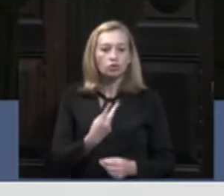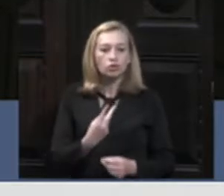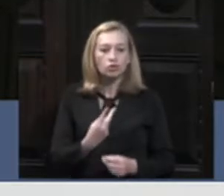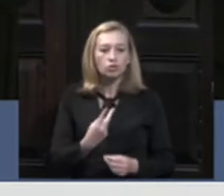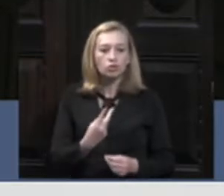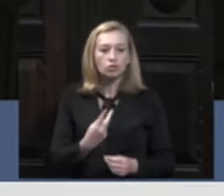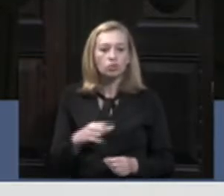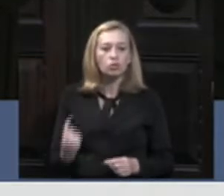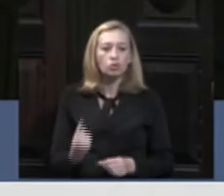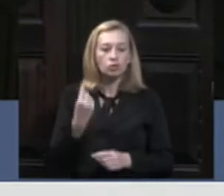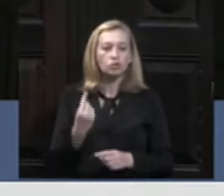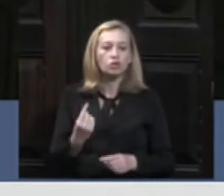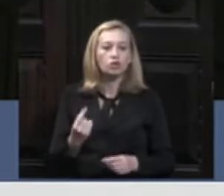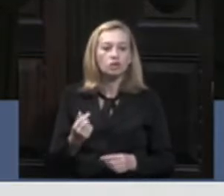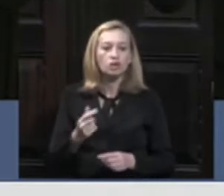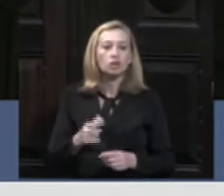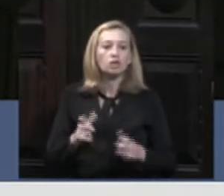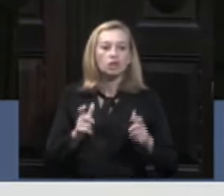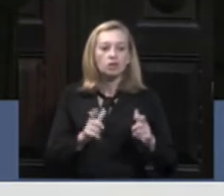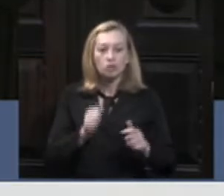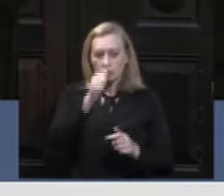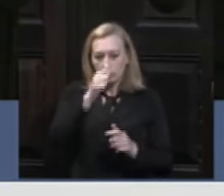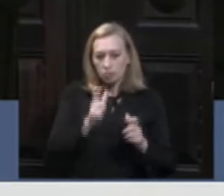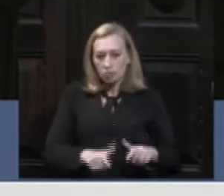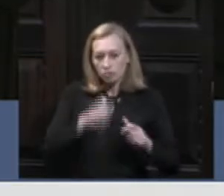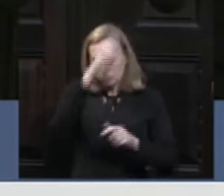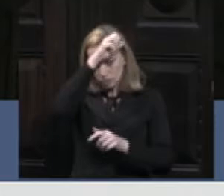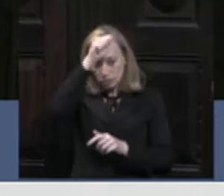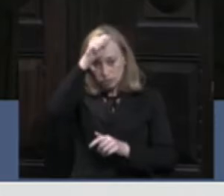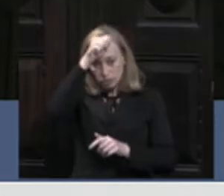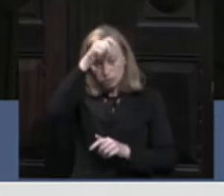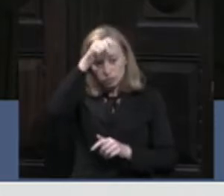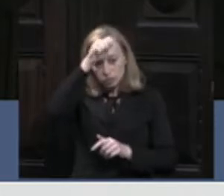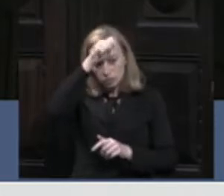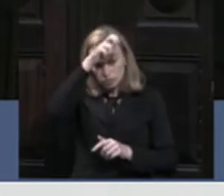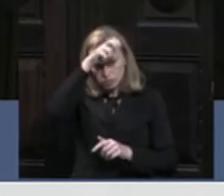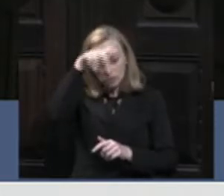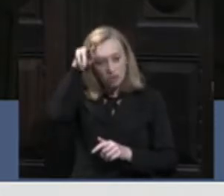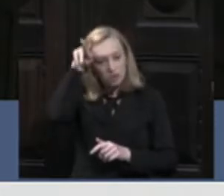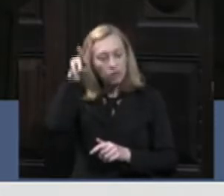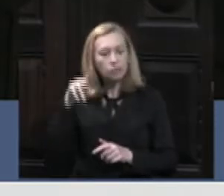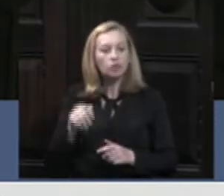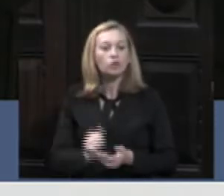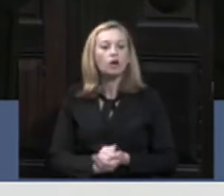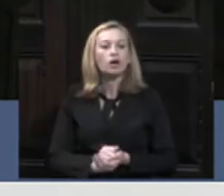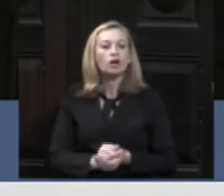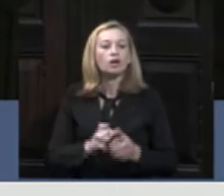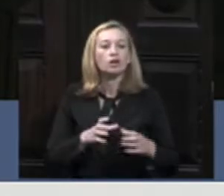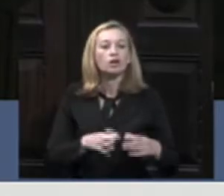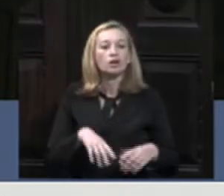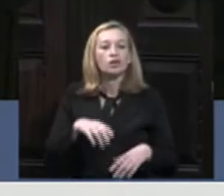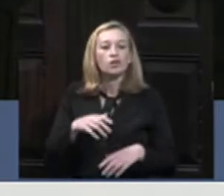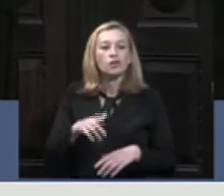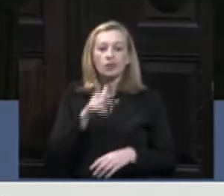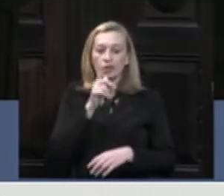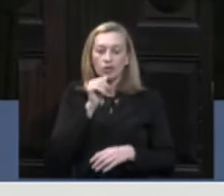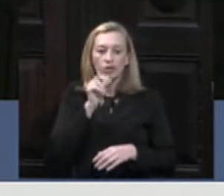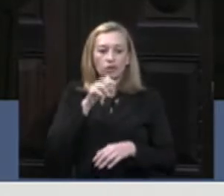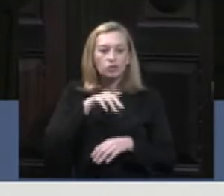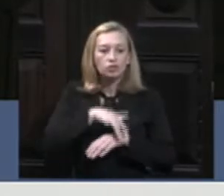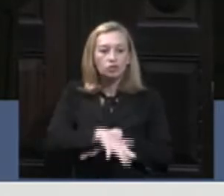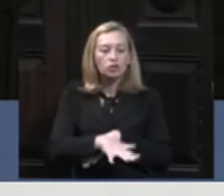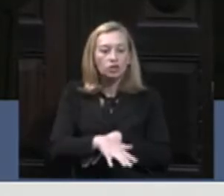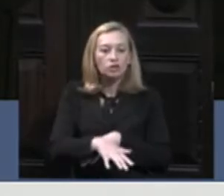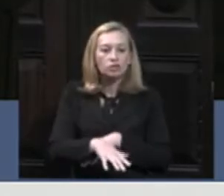inclusos, são Cachoeiras de Macacu e Rio Bonito. Com parênteses, Cachoeiras de Macacu é um dos municípios mais extensos